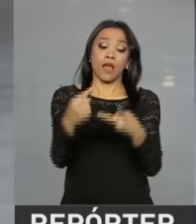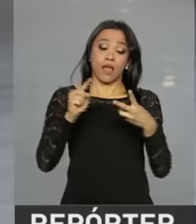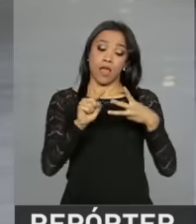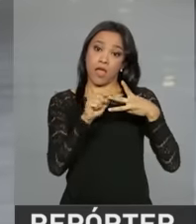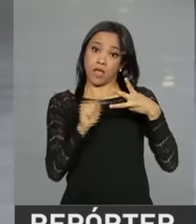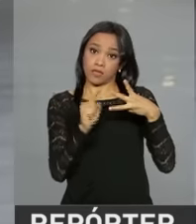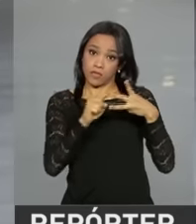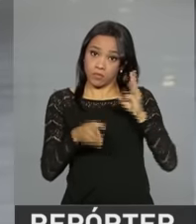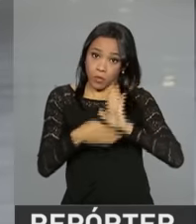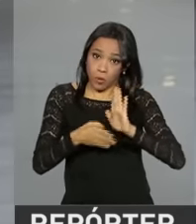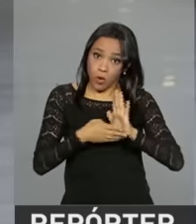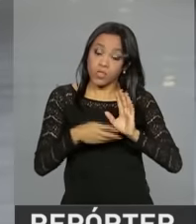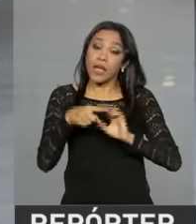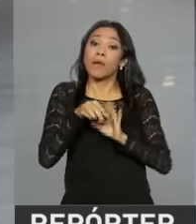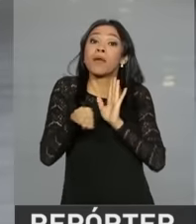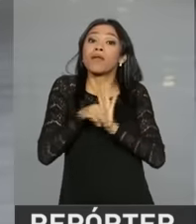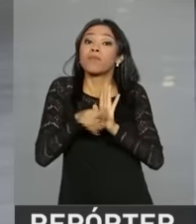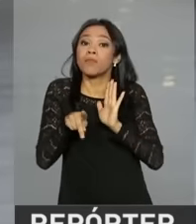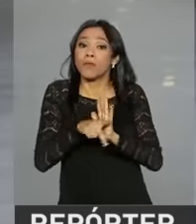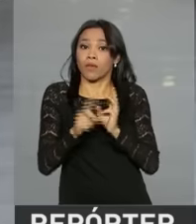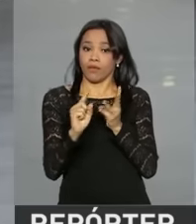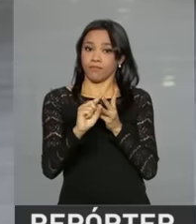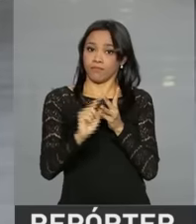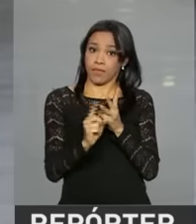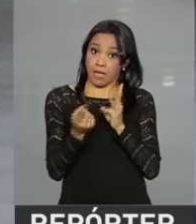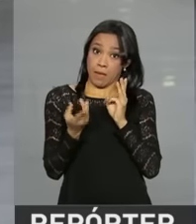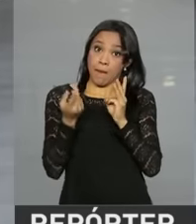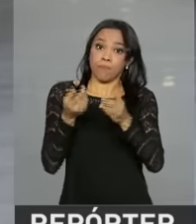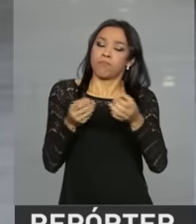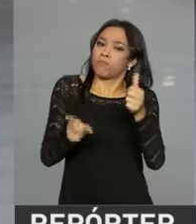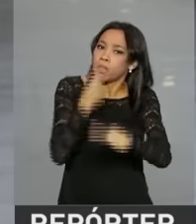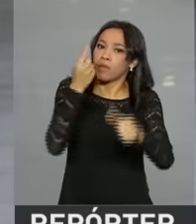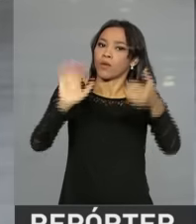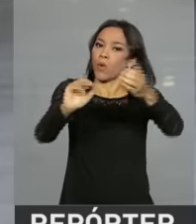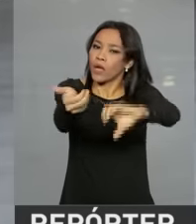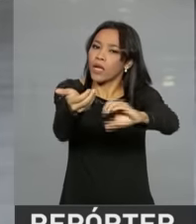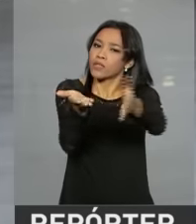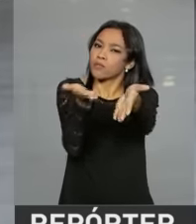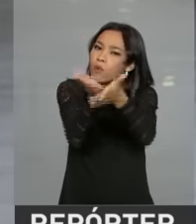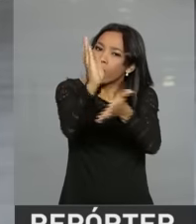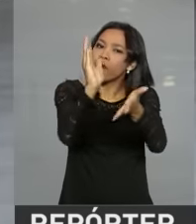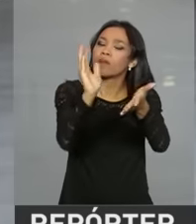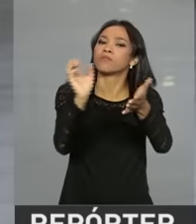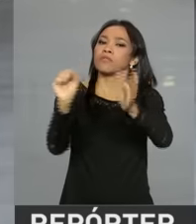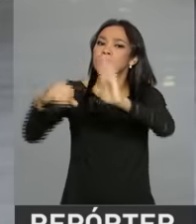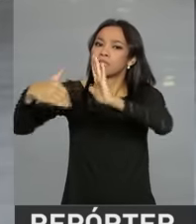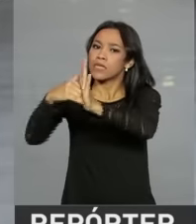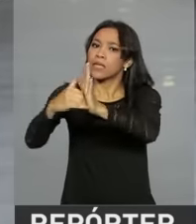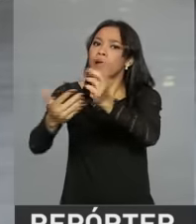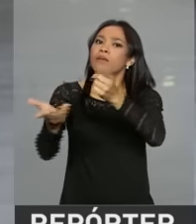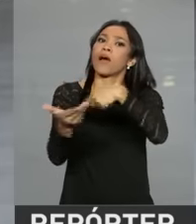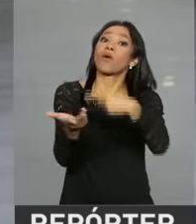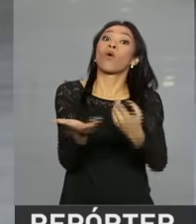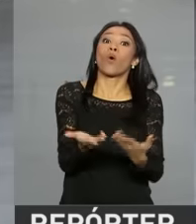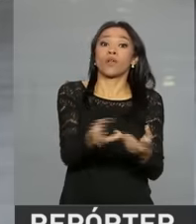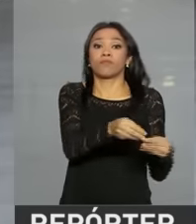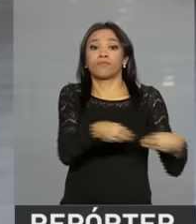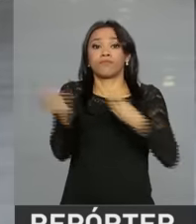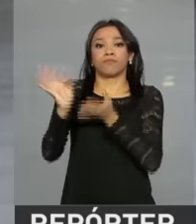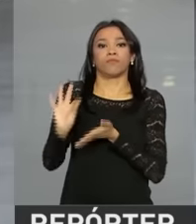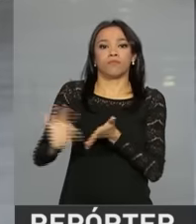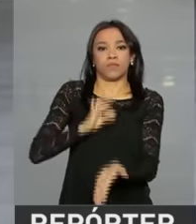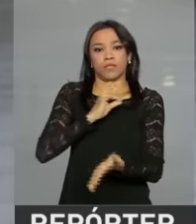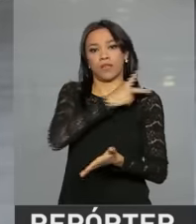duas são medidas provisórias e, portanto, depois de passar pelo Congresso, foram aprovadas pelo Senado, agora seguem para a sanção